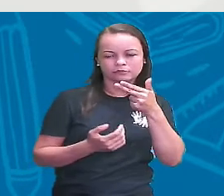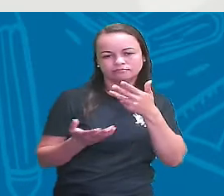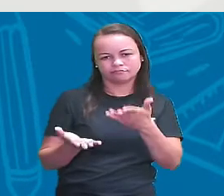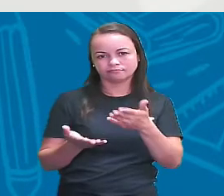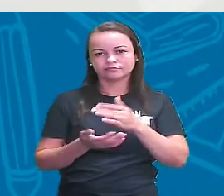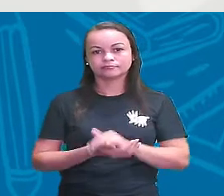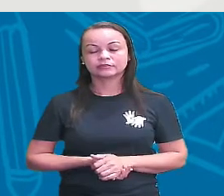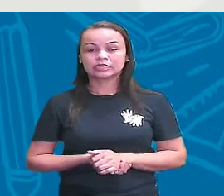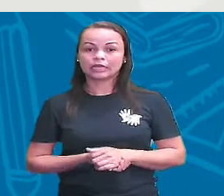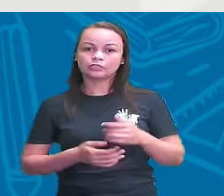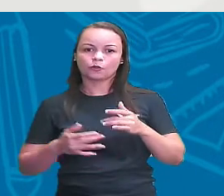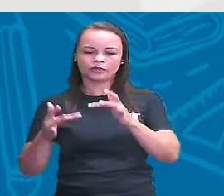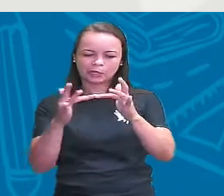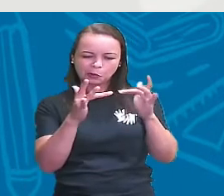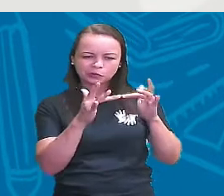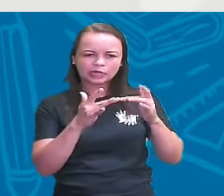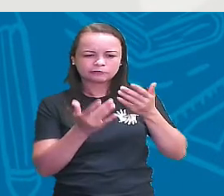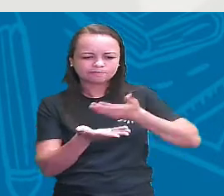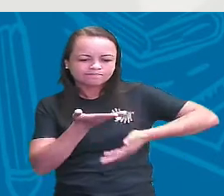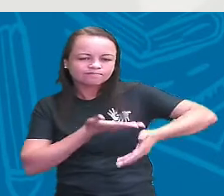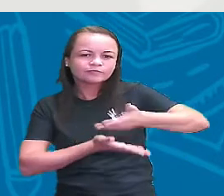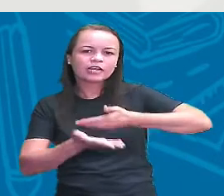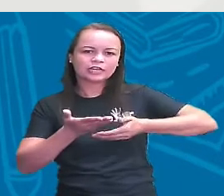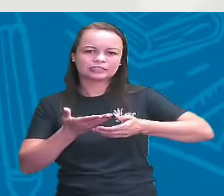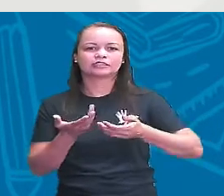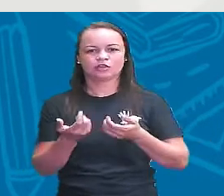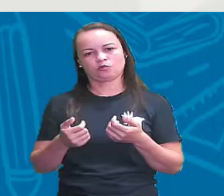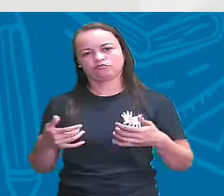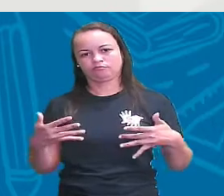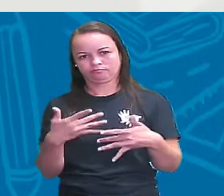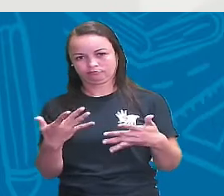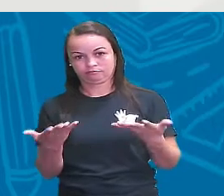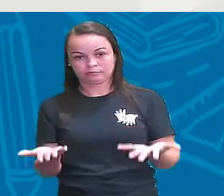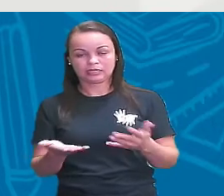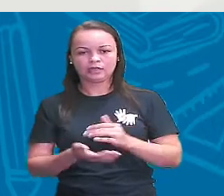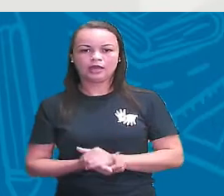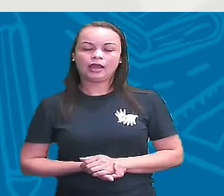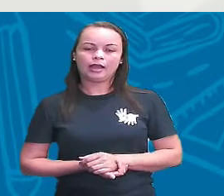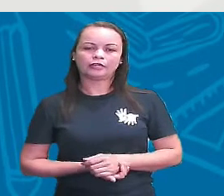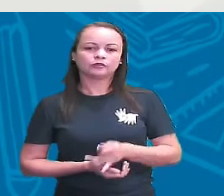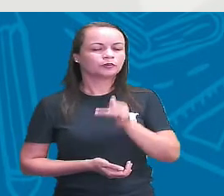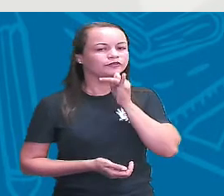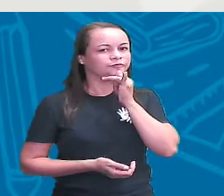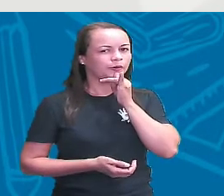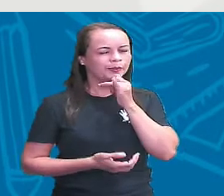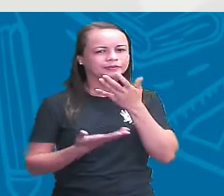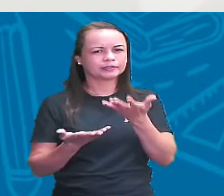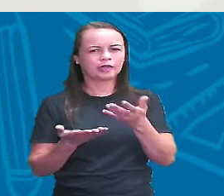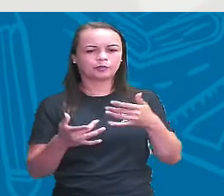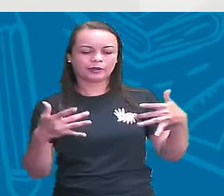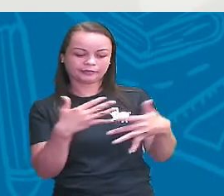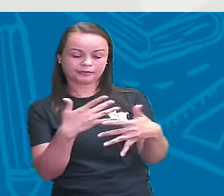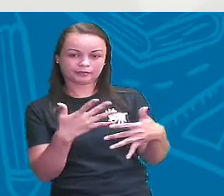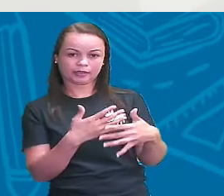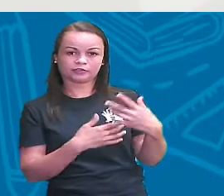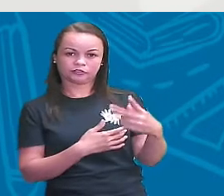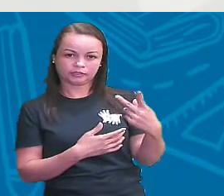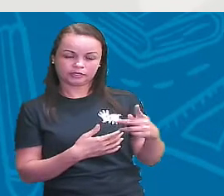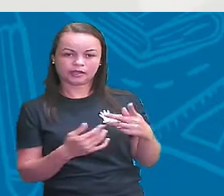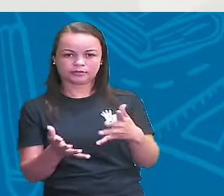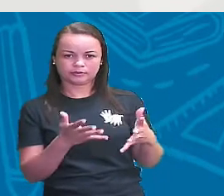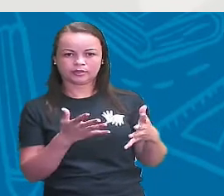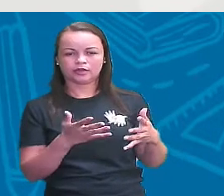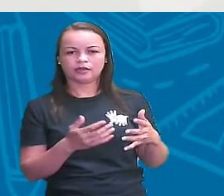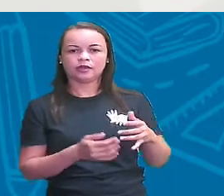essa conexão, eles mantinham as relações comerciais, né? E aí a gente pode citar como exemplo cidades que tinham essas relações